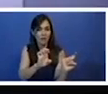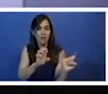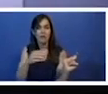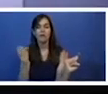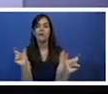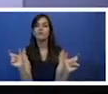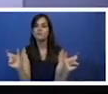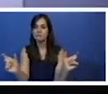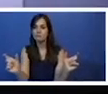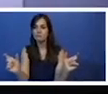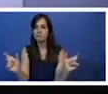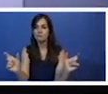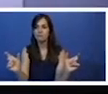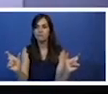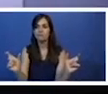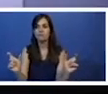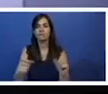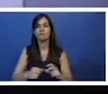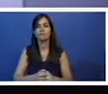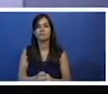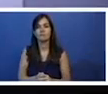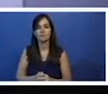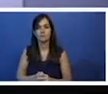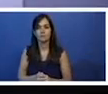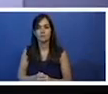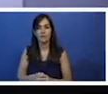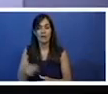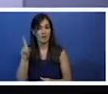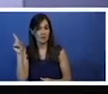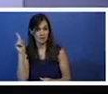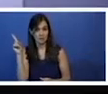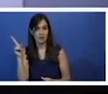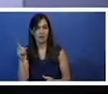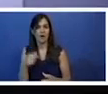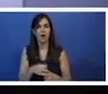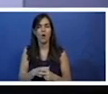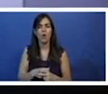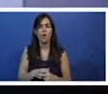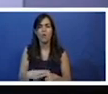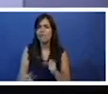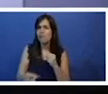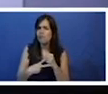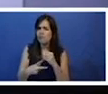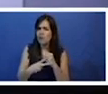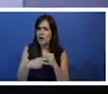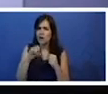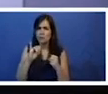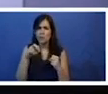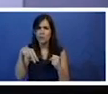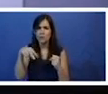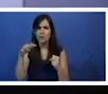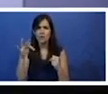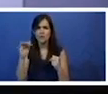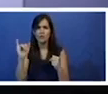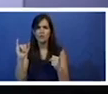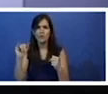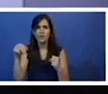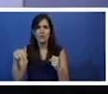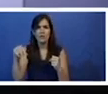uma preposição de, ok? Nesse caso, o infinitivo impessoal funciona